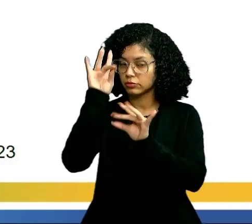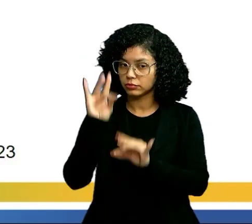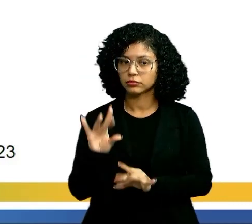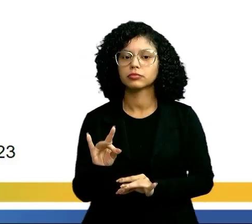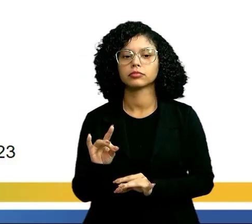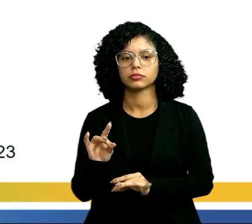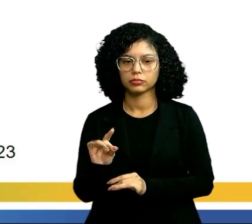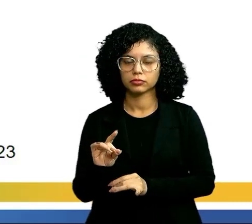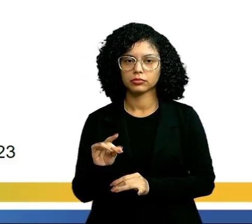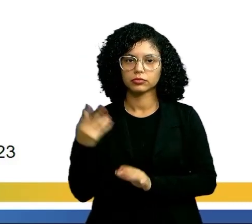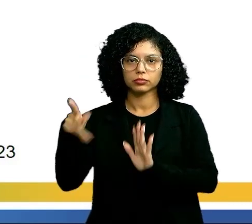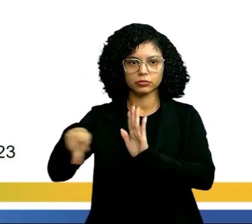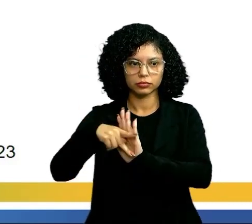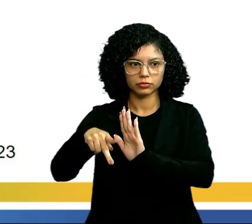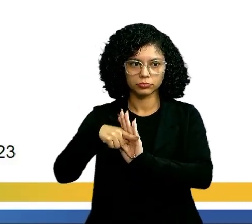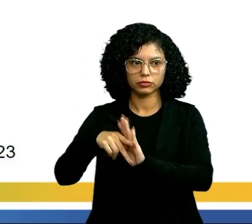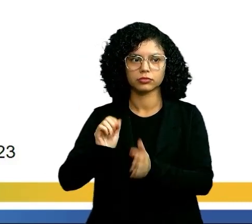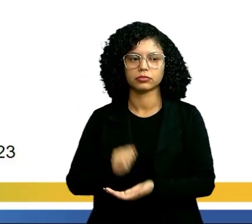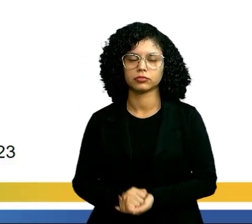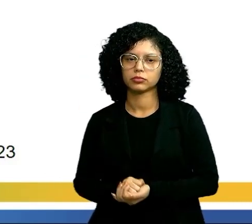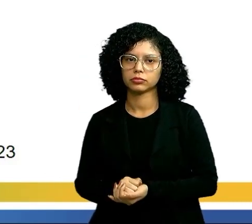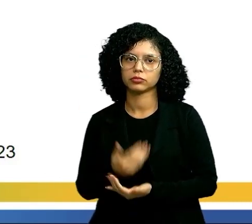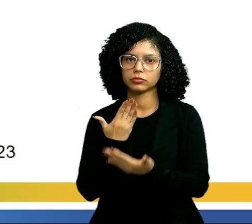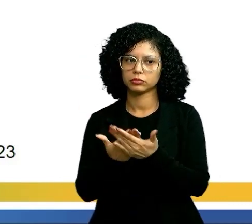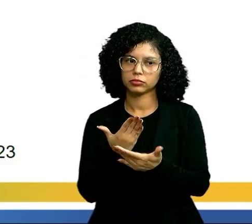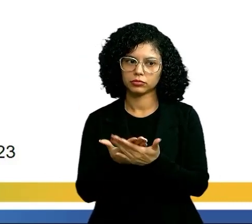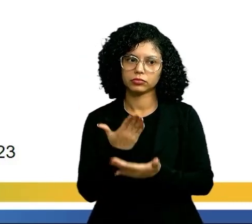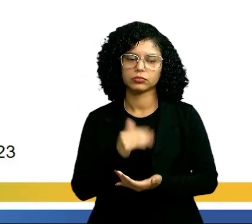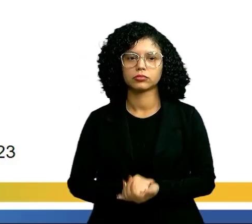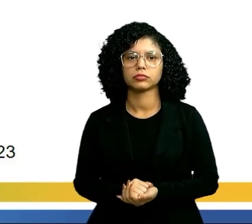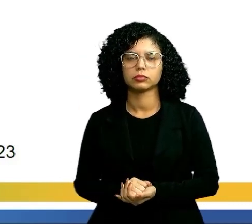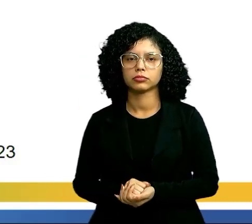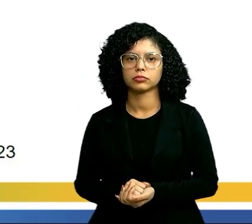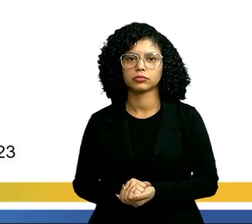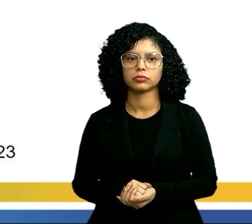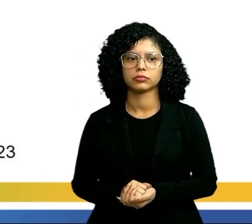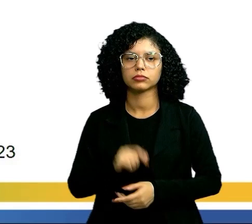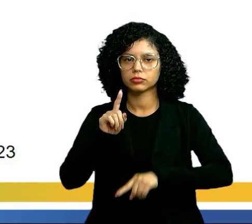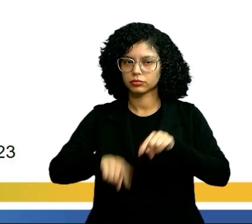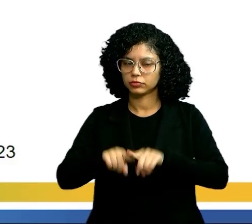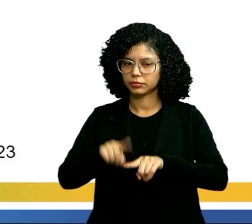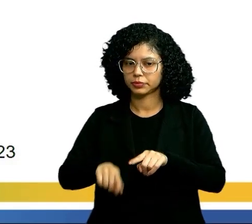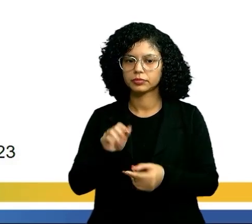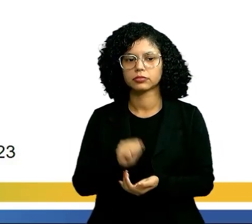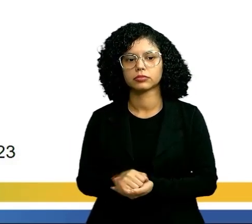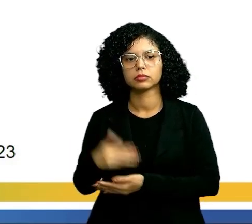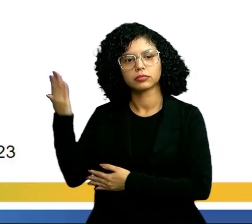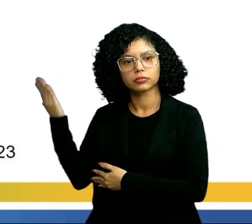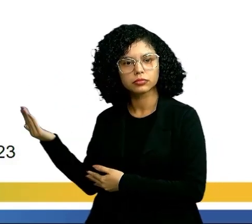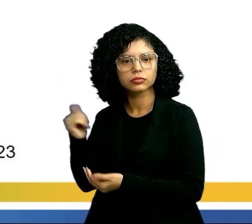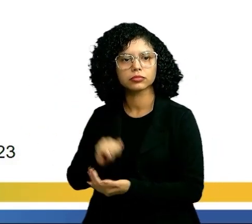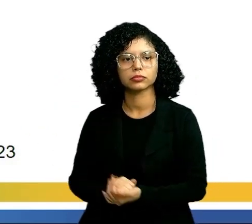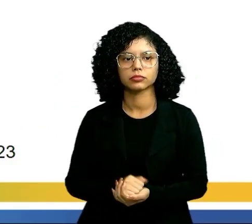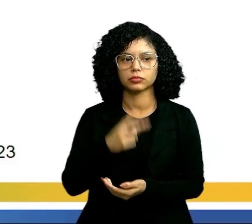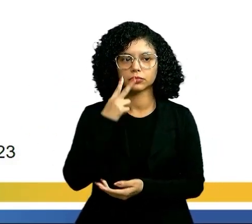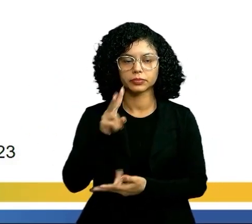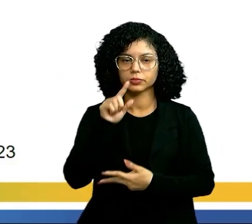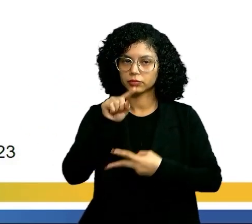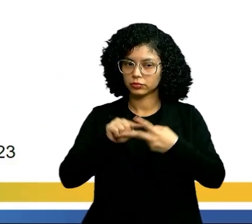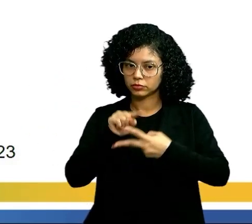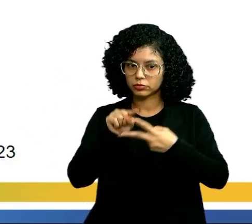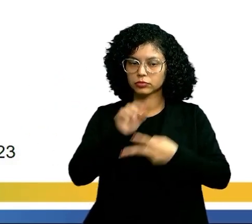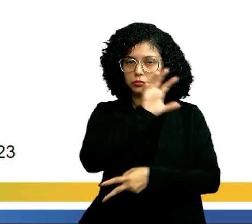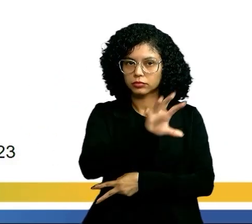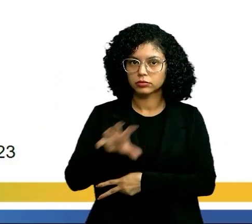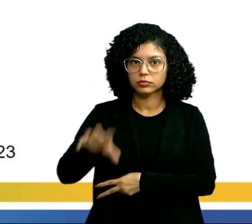que são relevantes no estudo dessa matéria. Nós temos aí na nossa tela dois